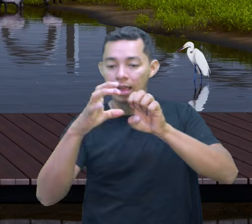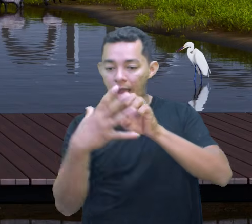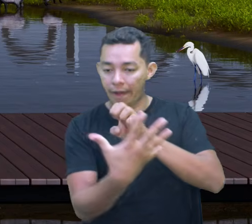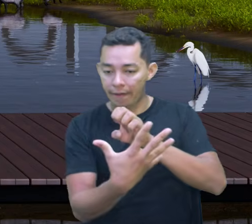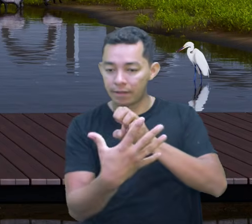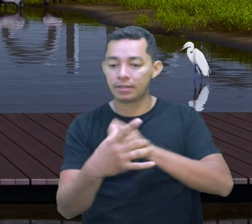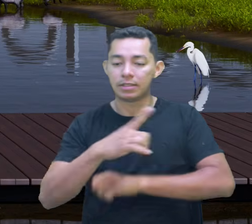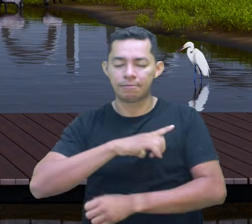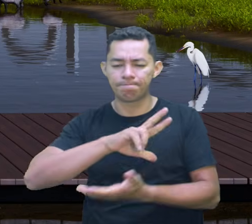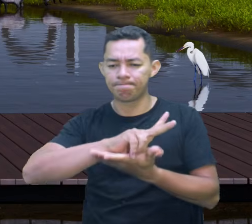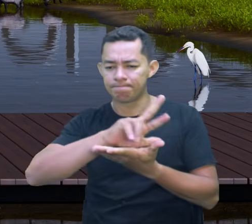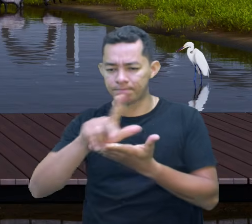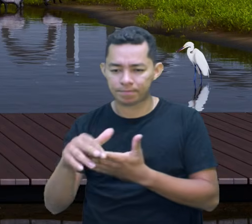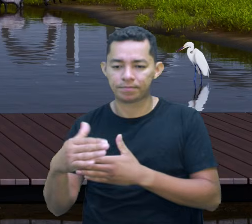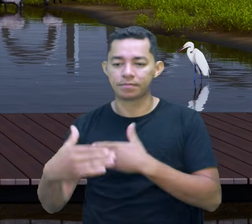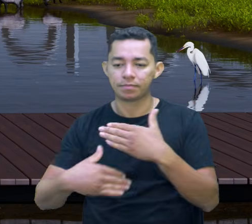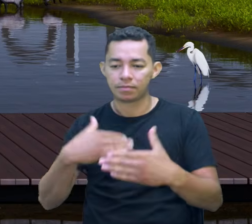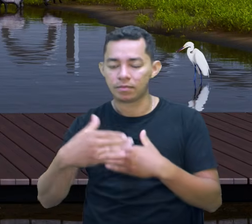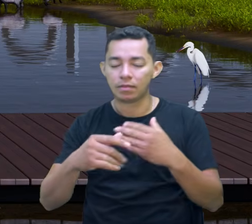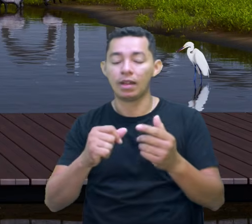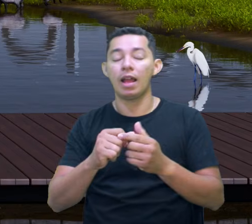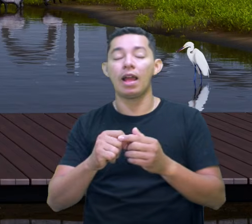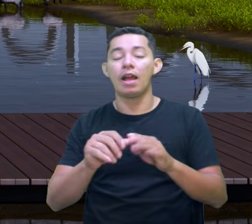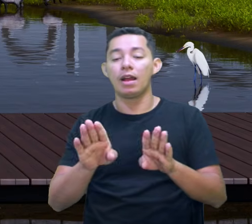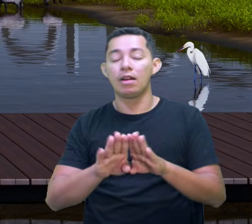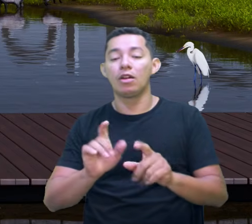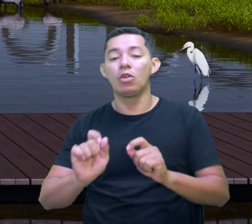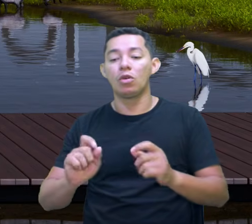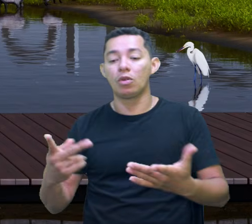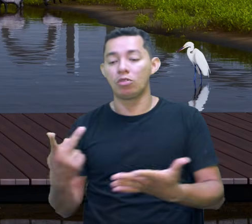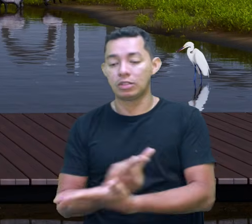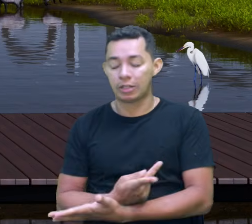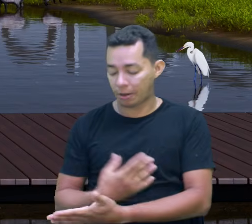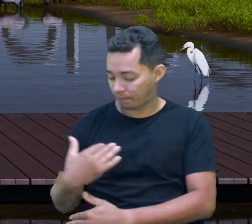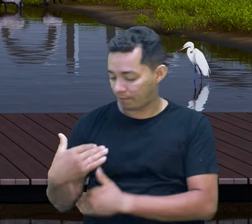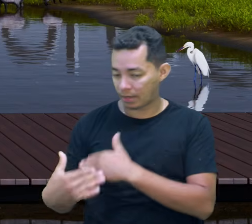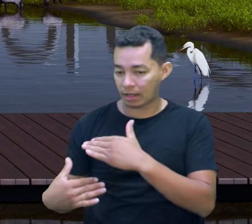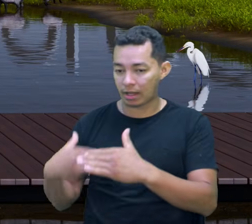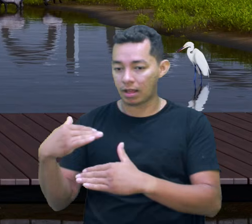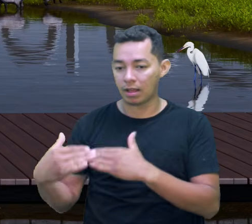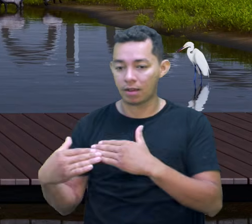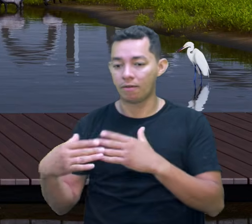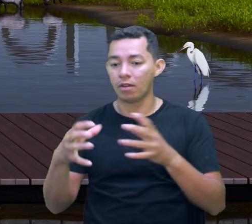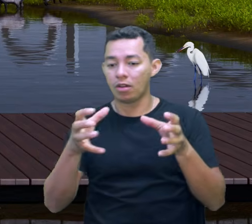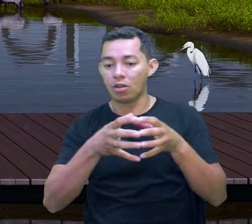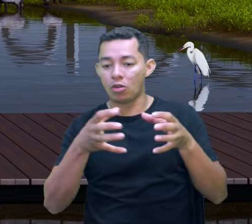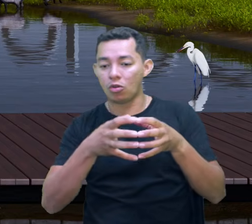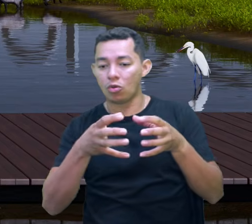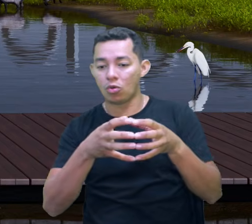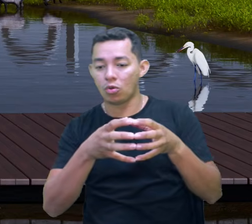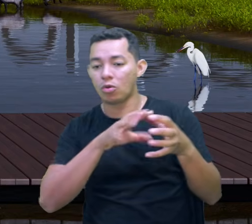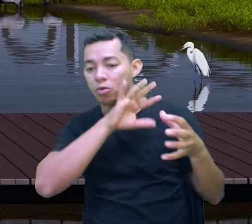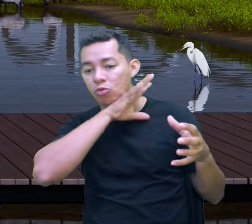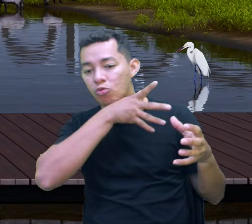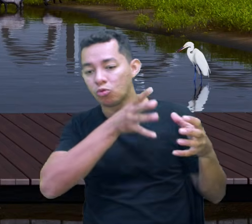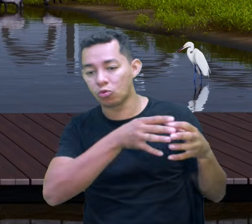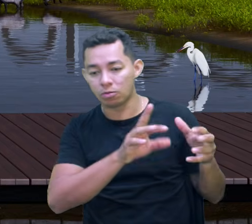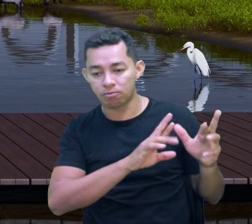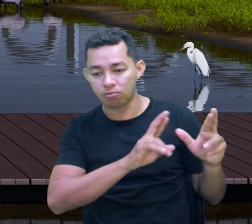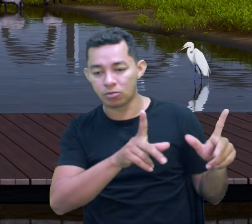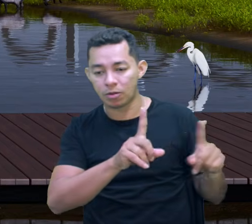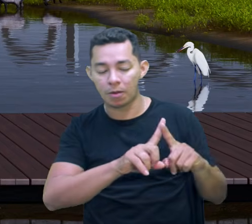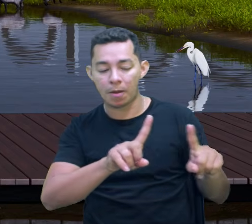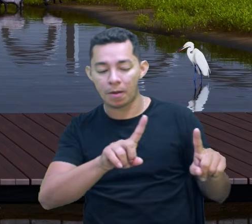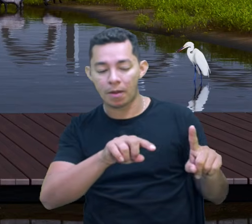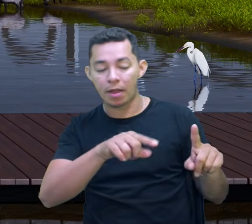desenvolver espécies diferentes, mas que essas espécies, mesmo sendo diferentes, elas precisam conviver